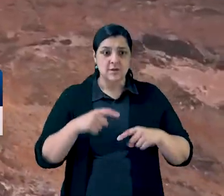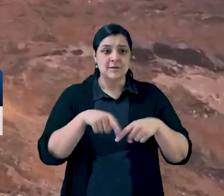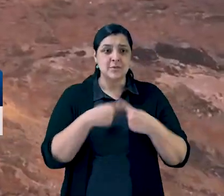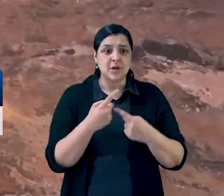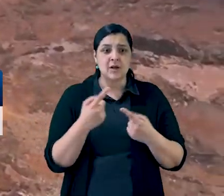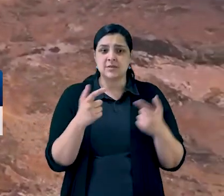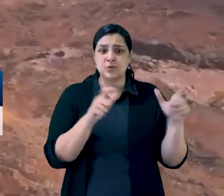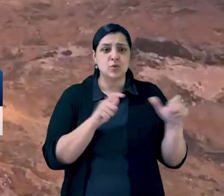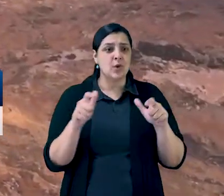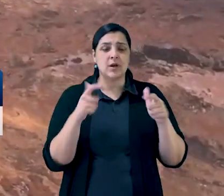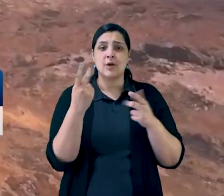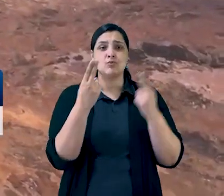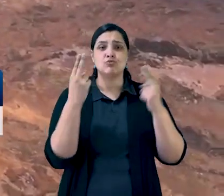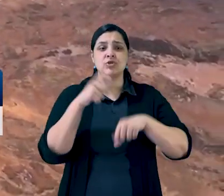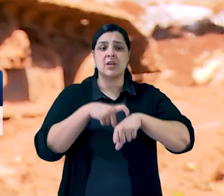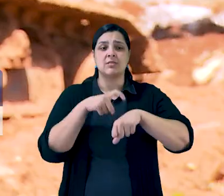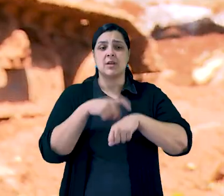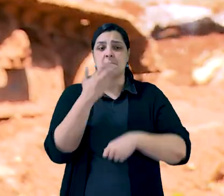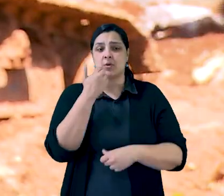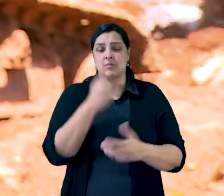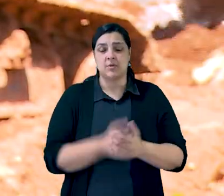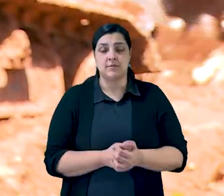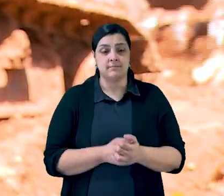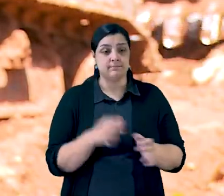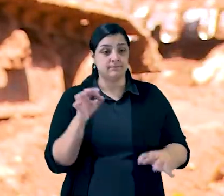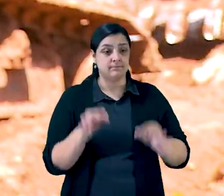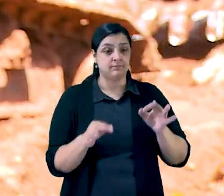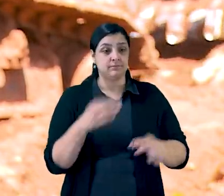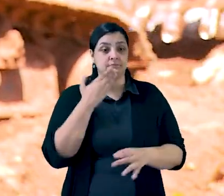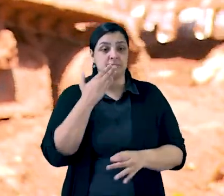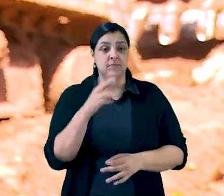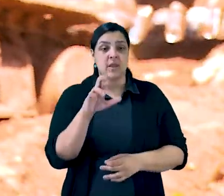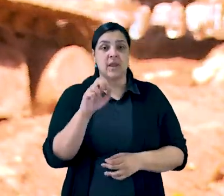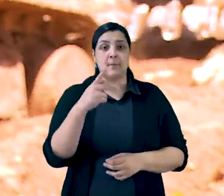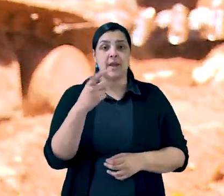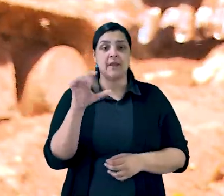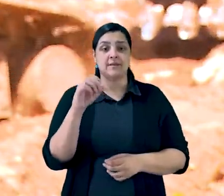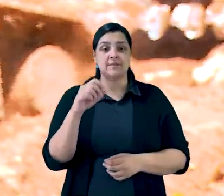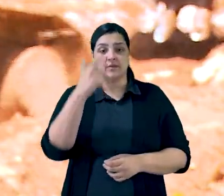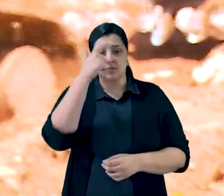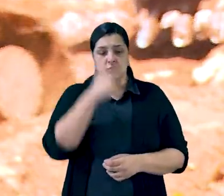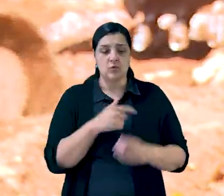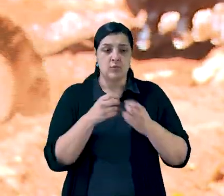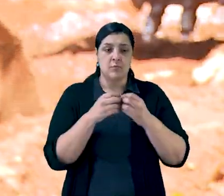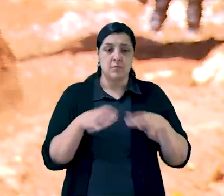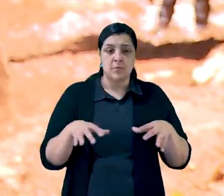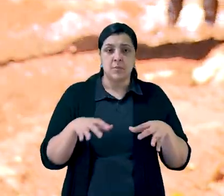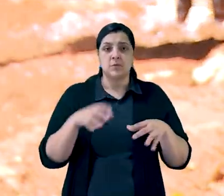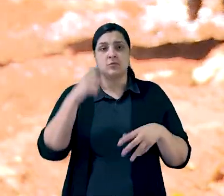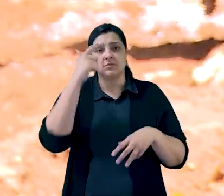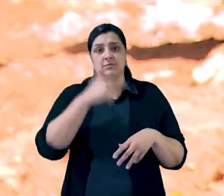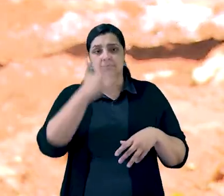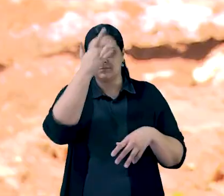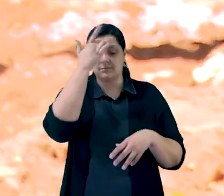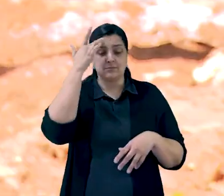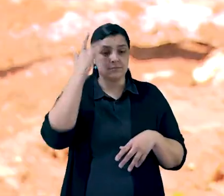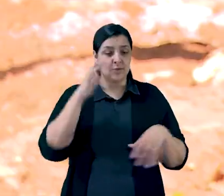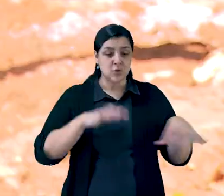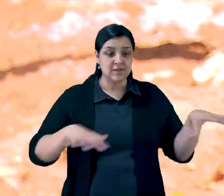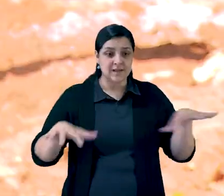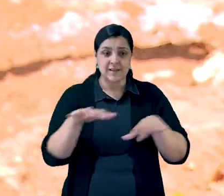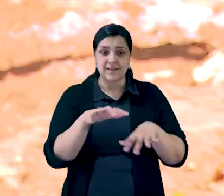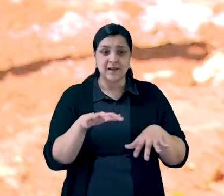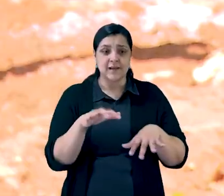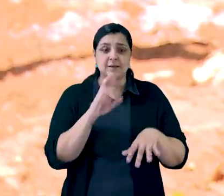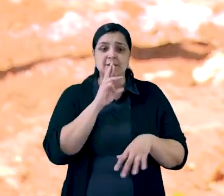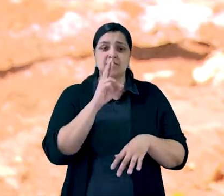por conta da precariedade do local. Na justiça, o profissional pediu reparação por danos morais e materiais, alegando que o cenário em